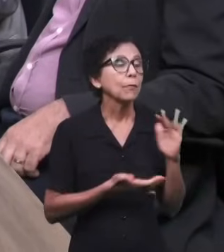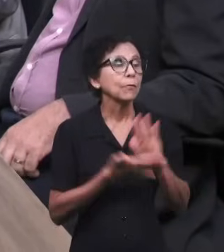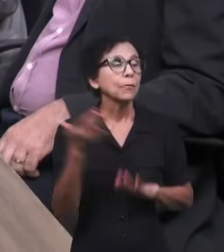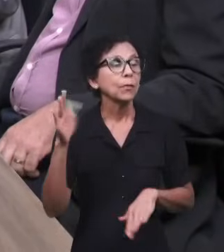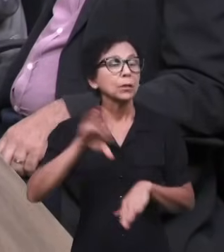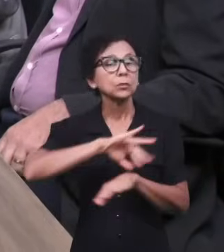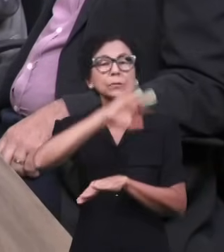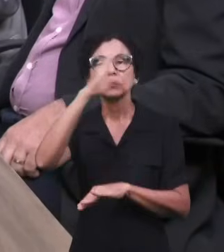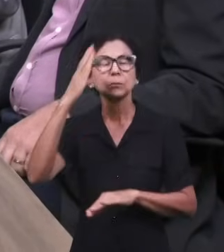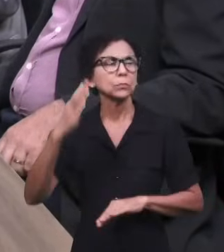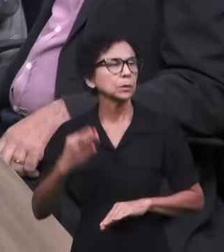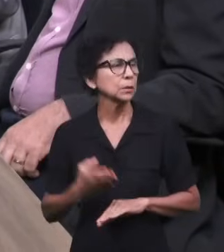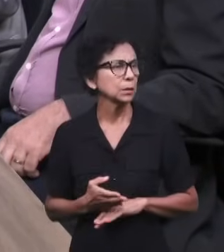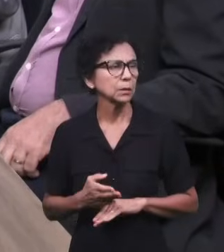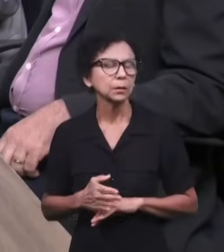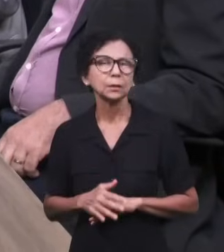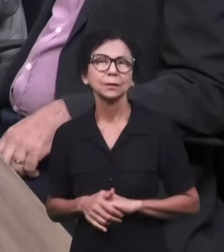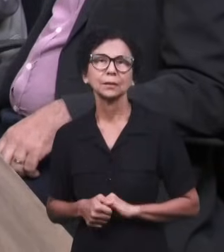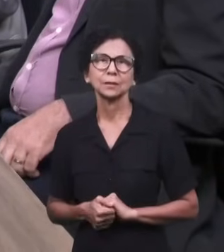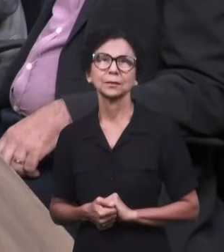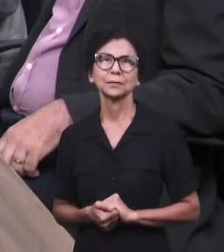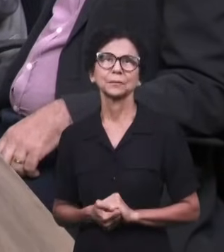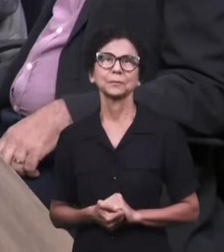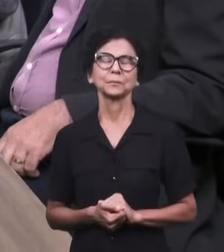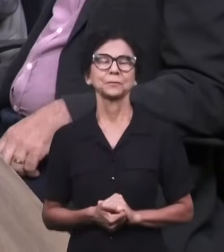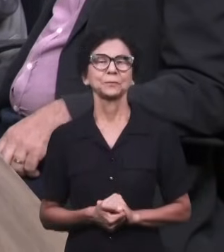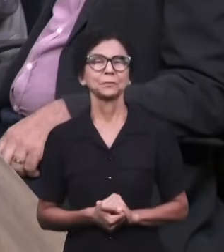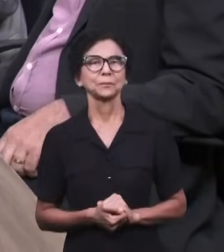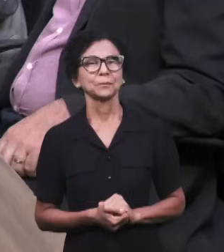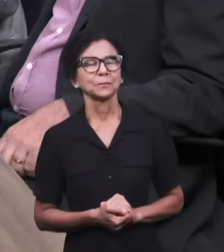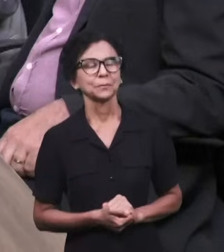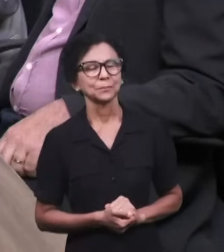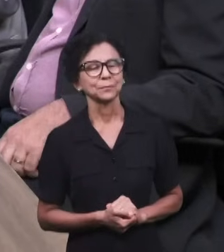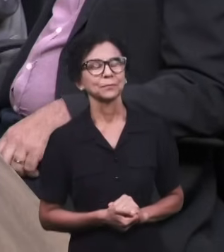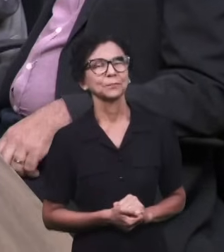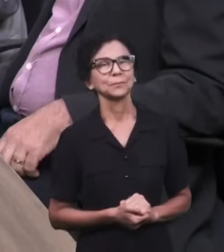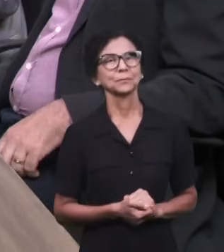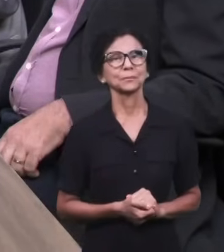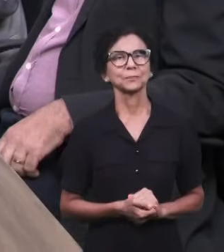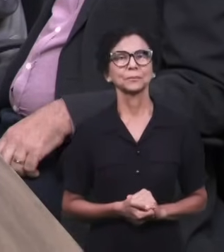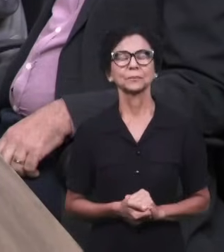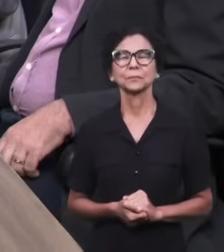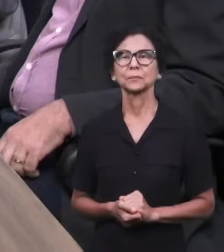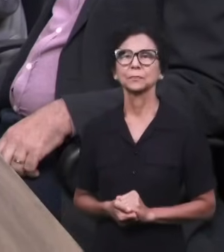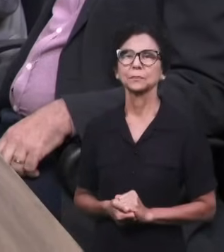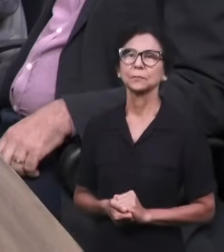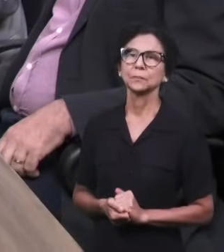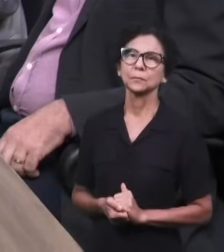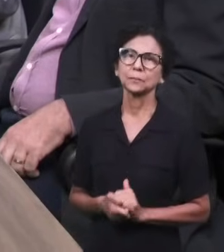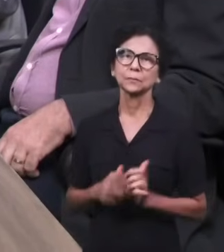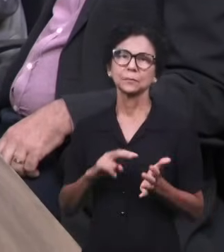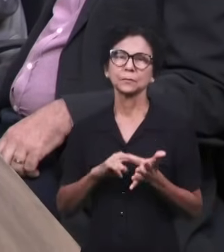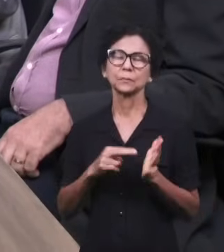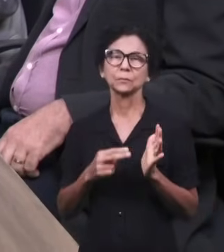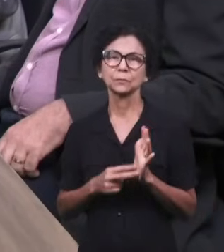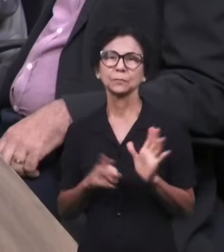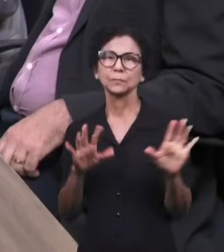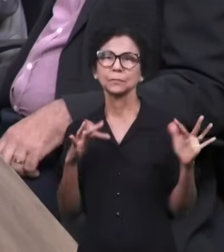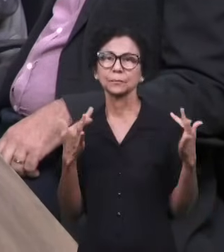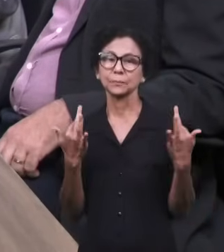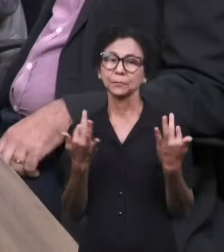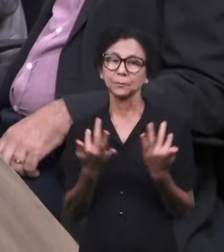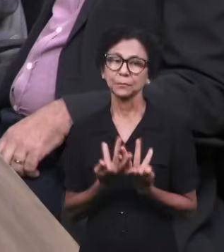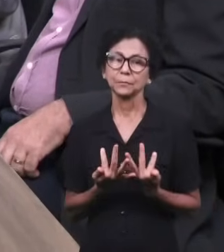montanhas. É uma hora em que a família tem que fugir de certas coisas. E é interessante que muitas vezes